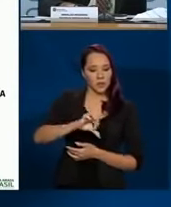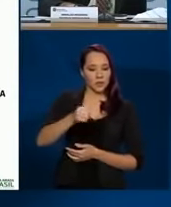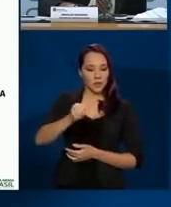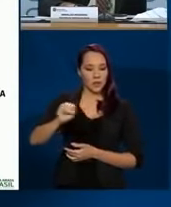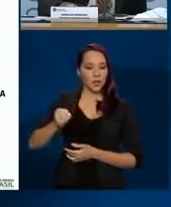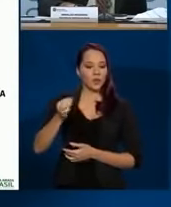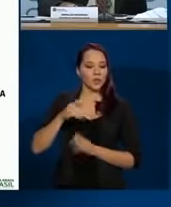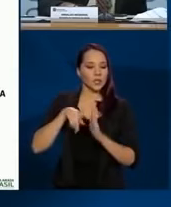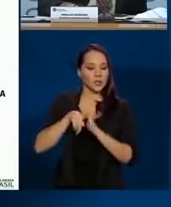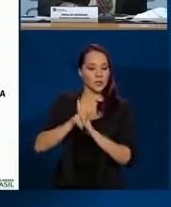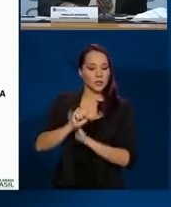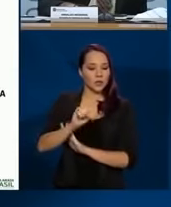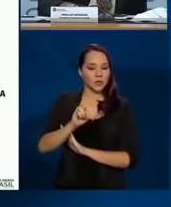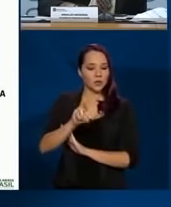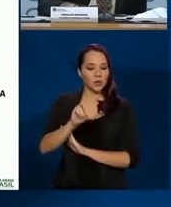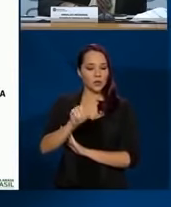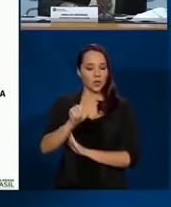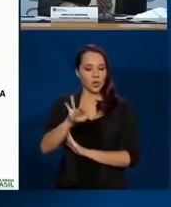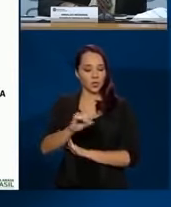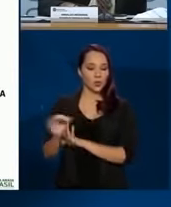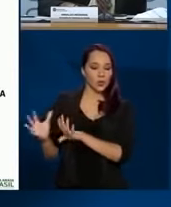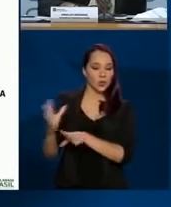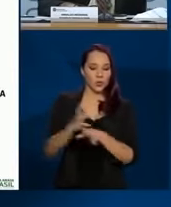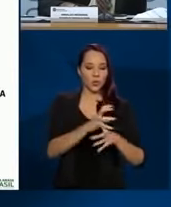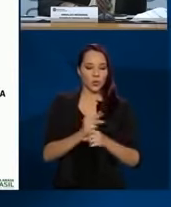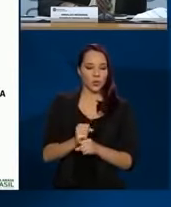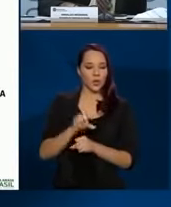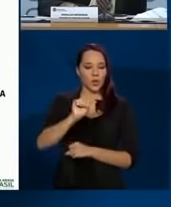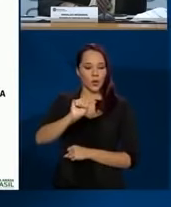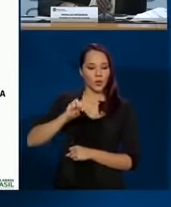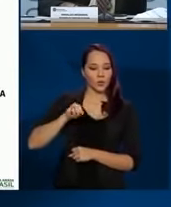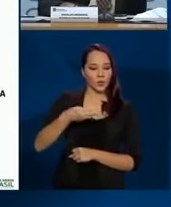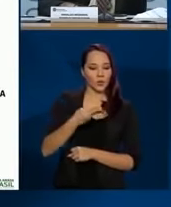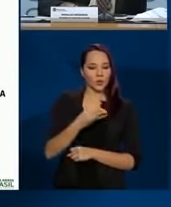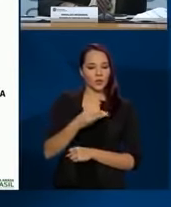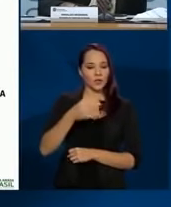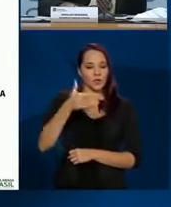4.956.988 exames sorológicos, dando um total de